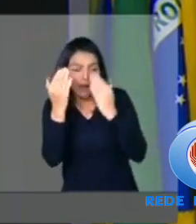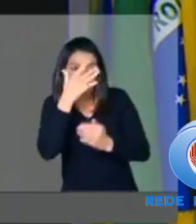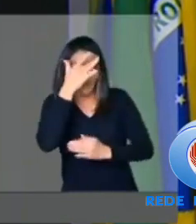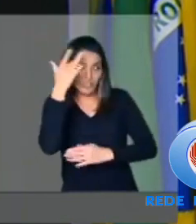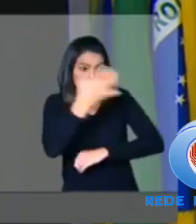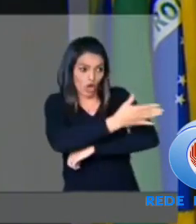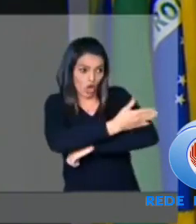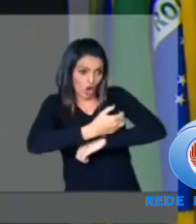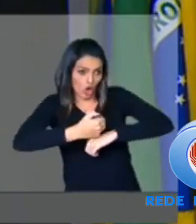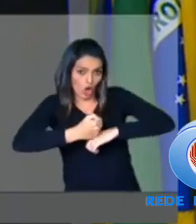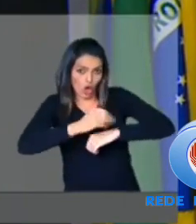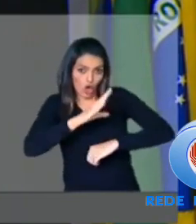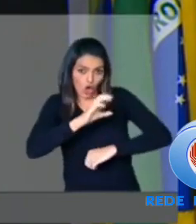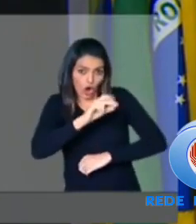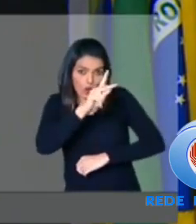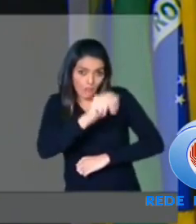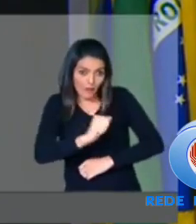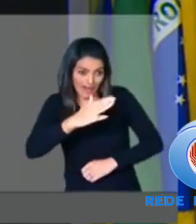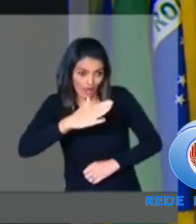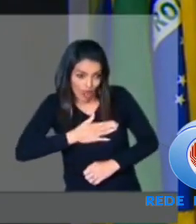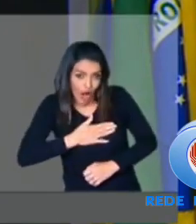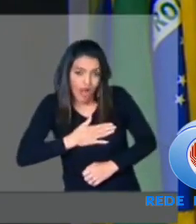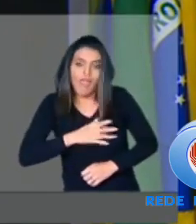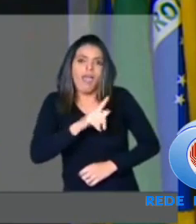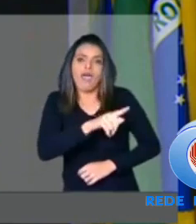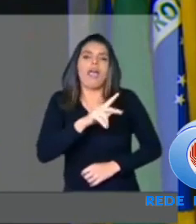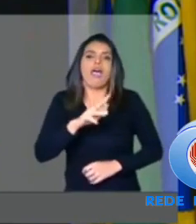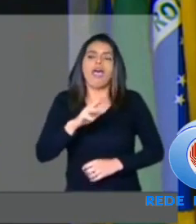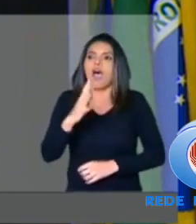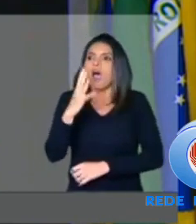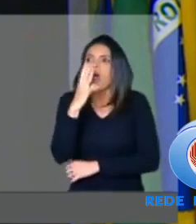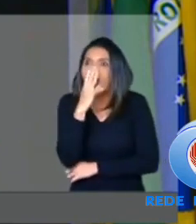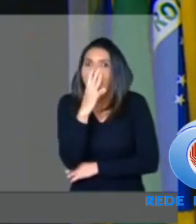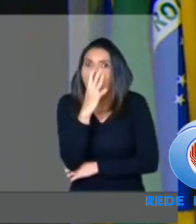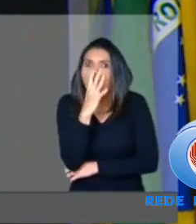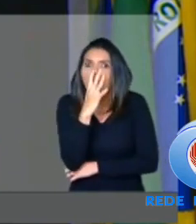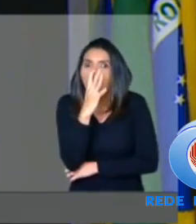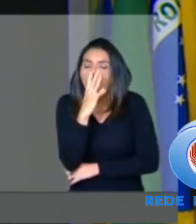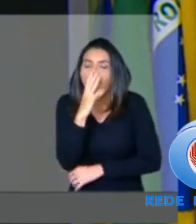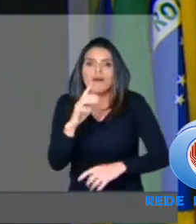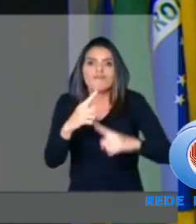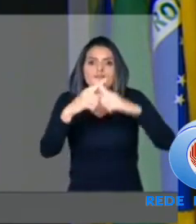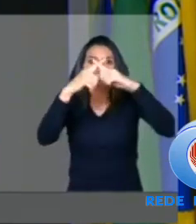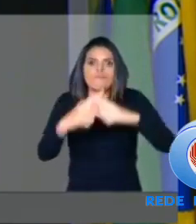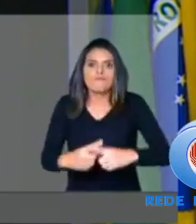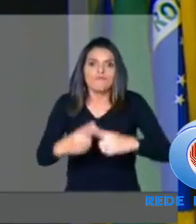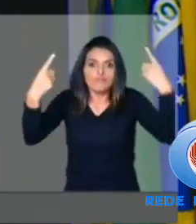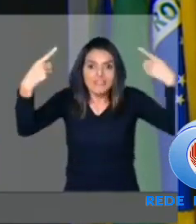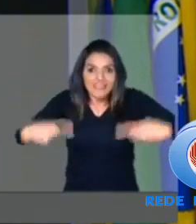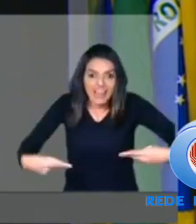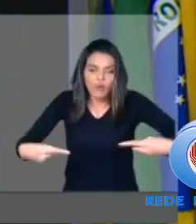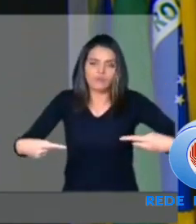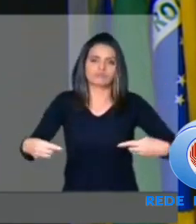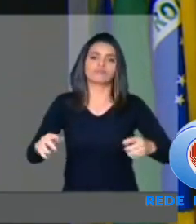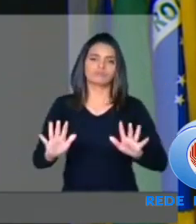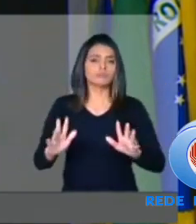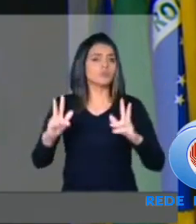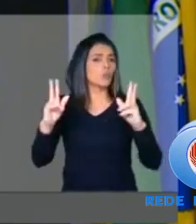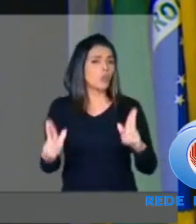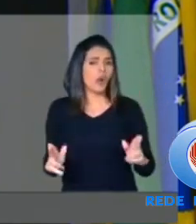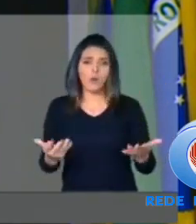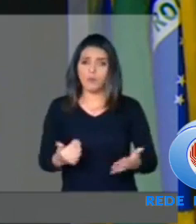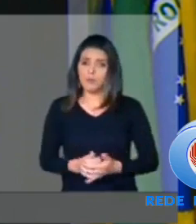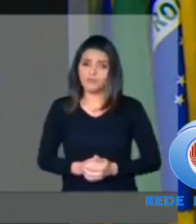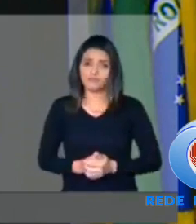atual do governo. Hoje o Estado, ele presume a má fé. Hoje o Estado, ele prejudica,